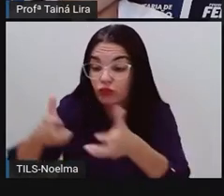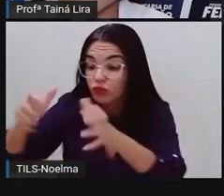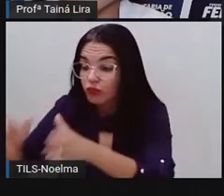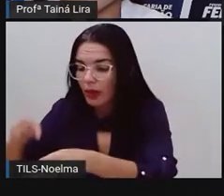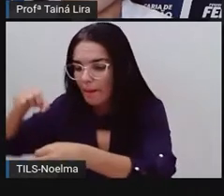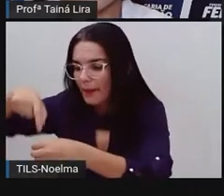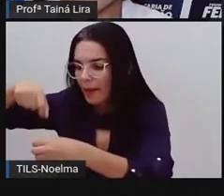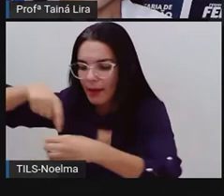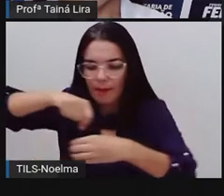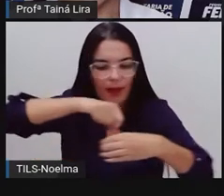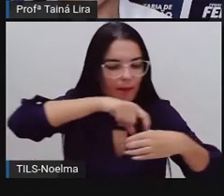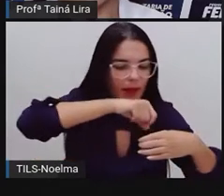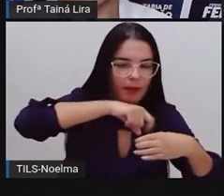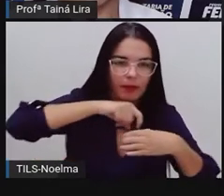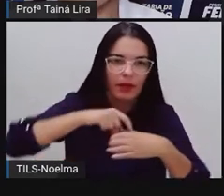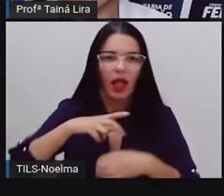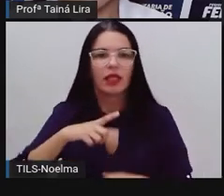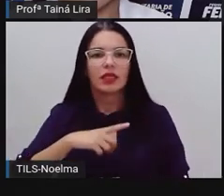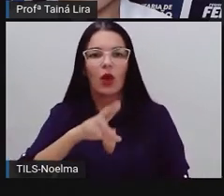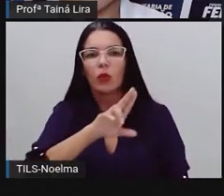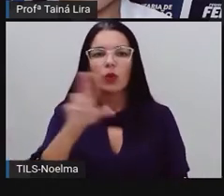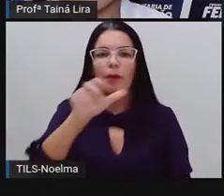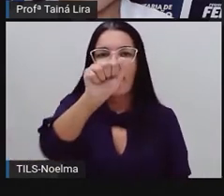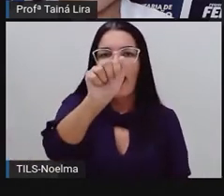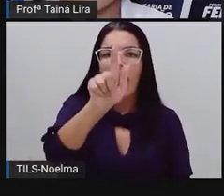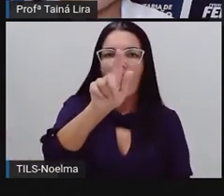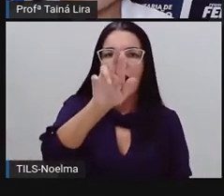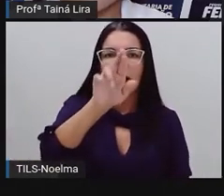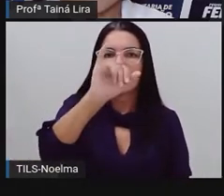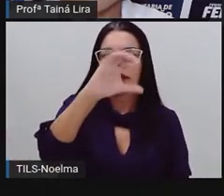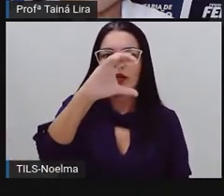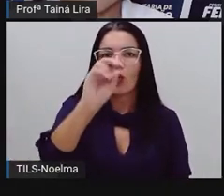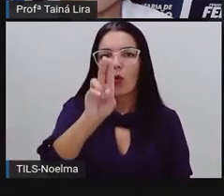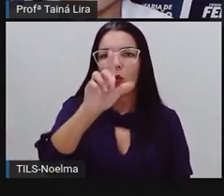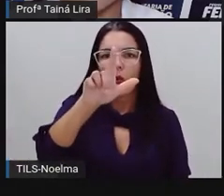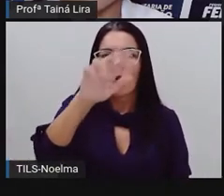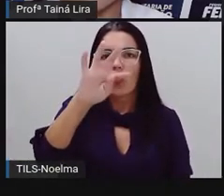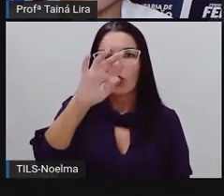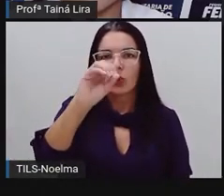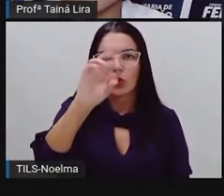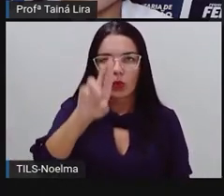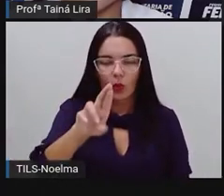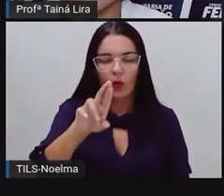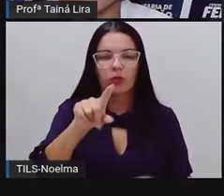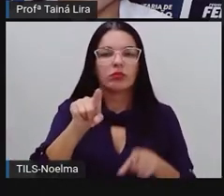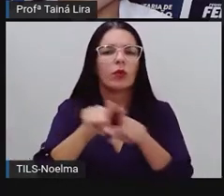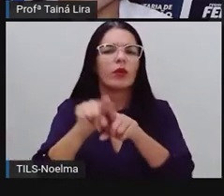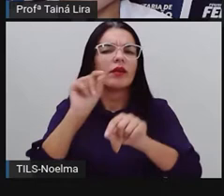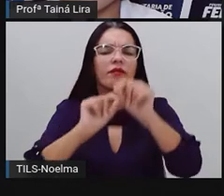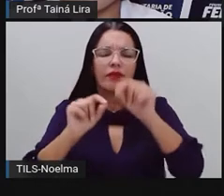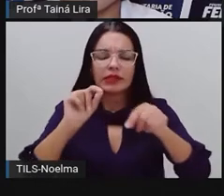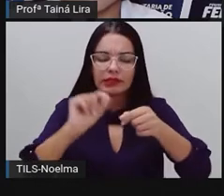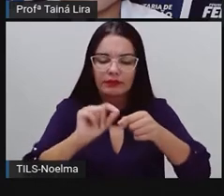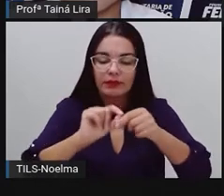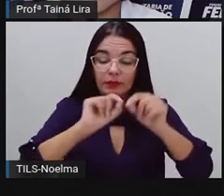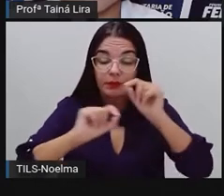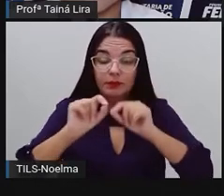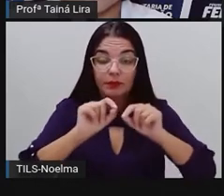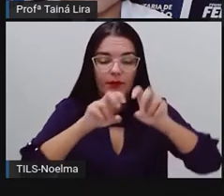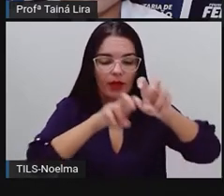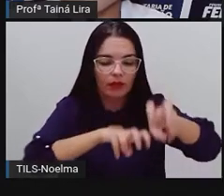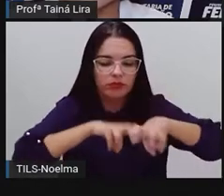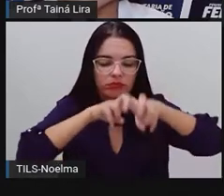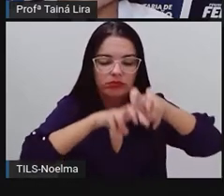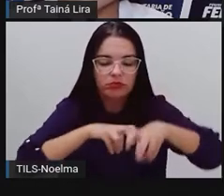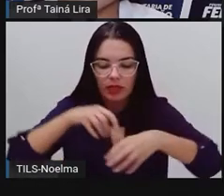da lavoura são chamadas de agricultores ou lavradores elas trabalham na terra plantão cole e vende